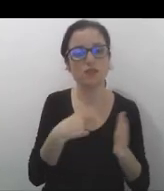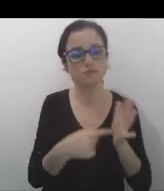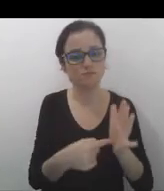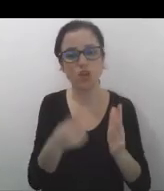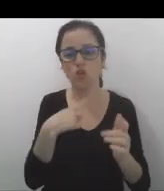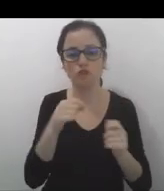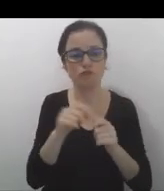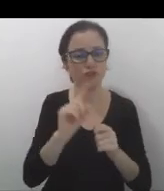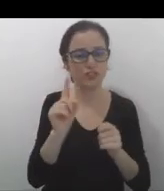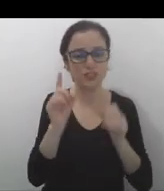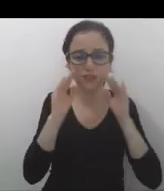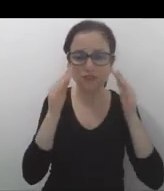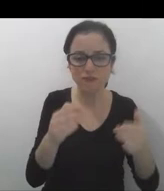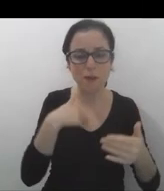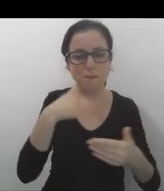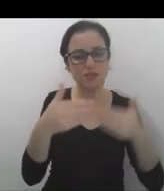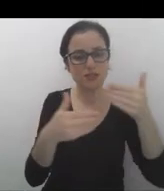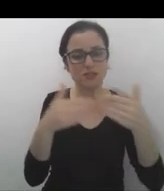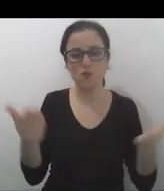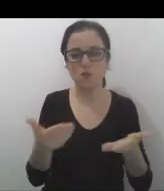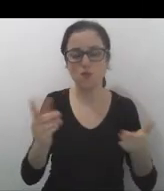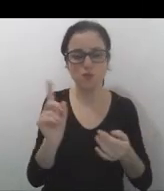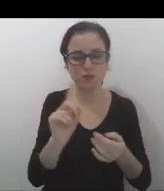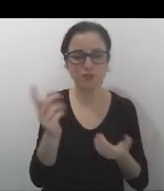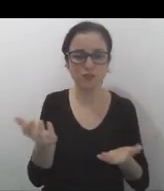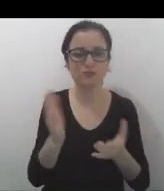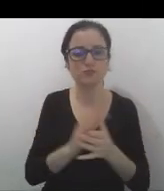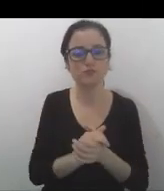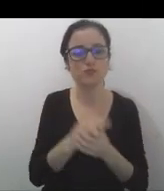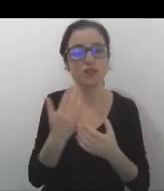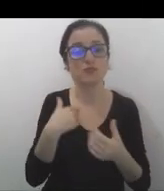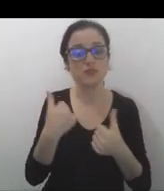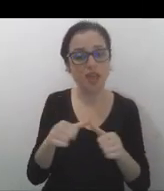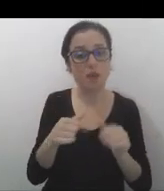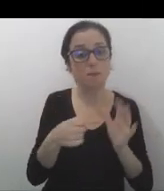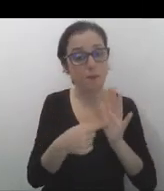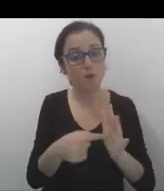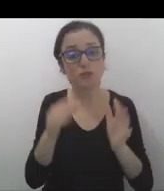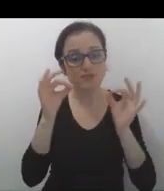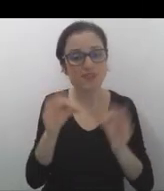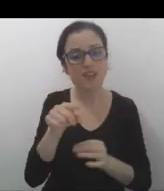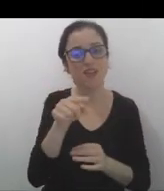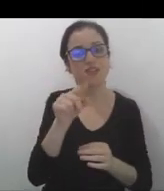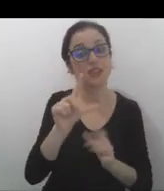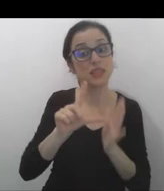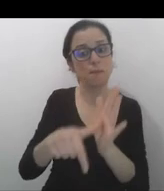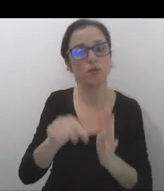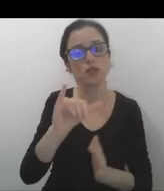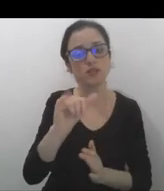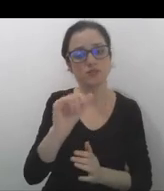gente, desculpa, essa apresentação aqui não é uma apresentação que eu fiz específica para hoje, e eu estava